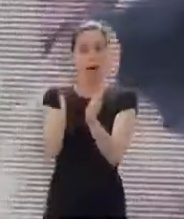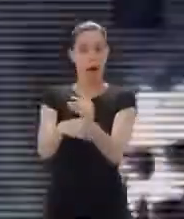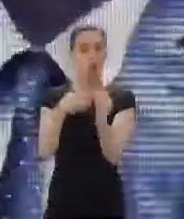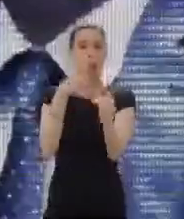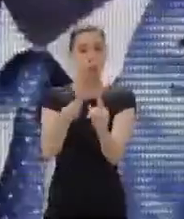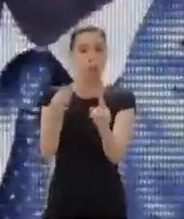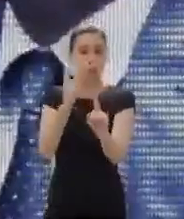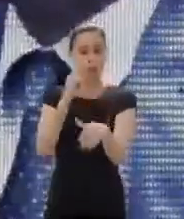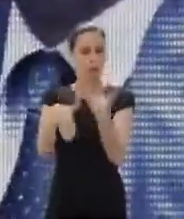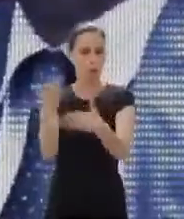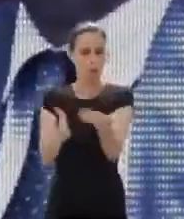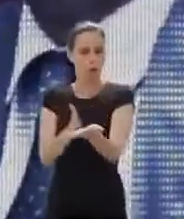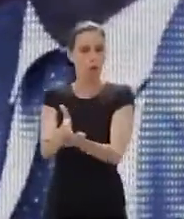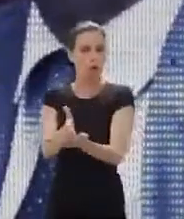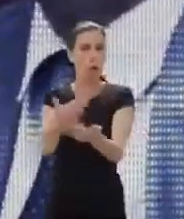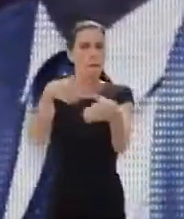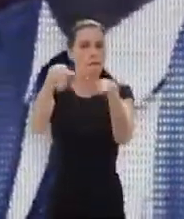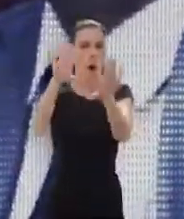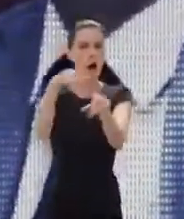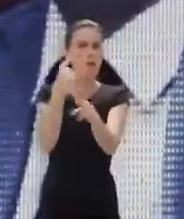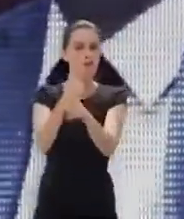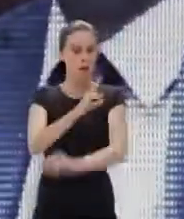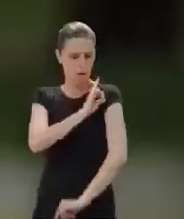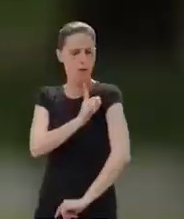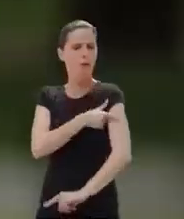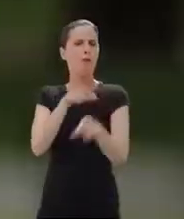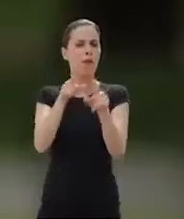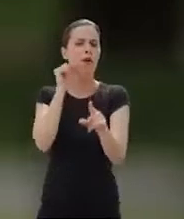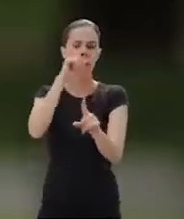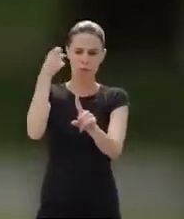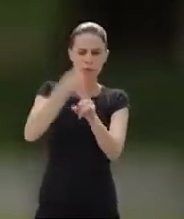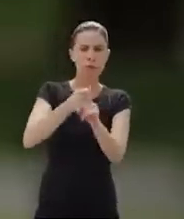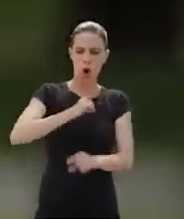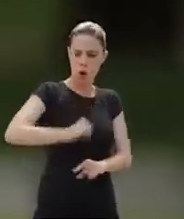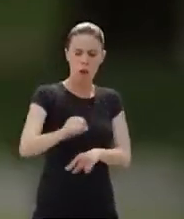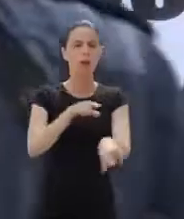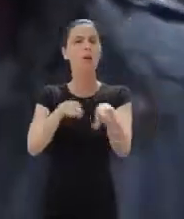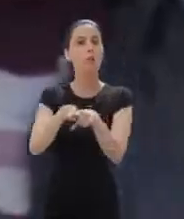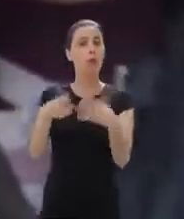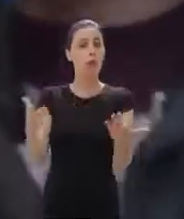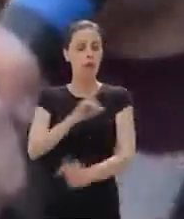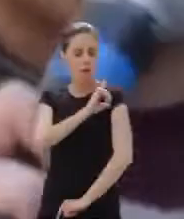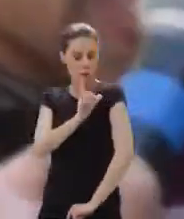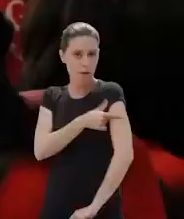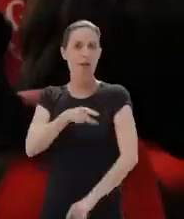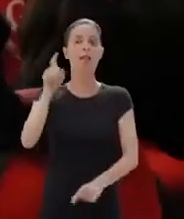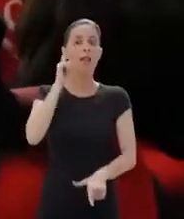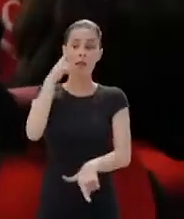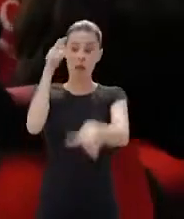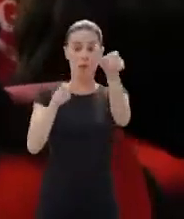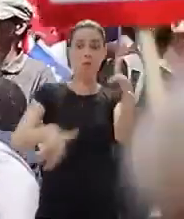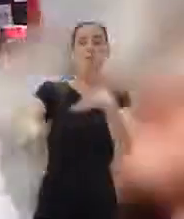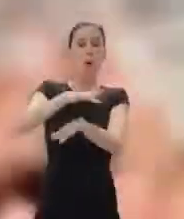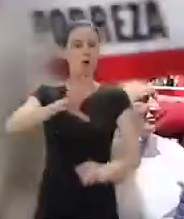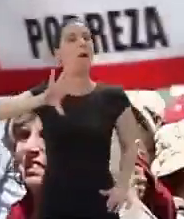que os gols injustiças são para continuar Mas eu também para dar força aos que lutaram contra esta política da força